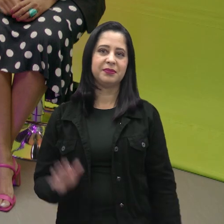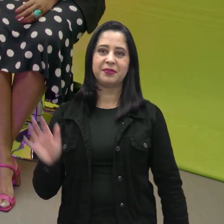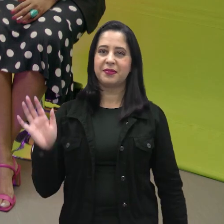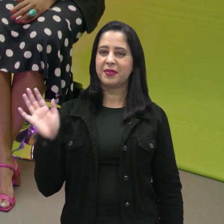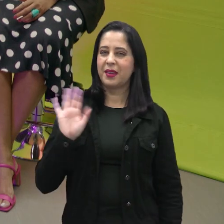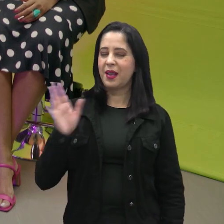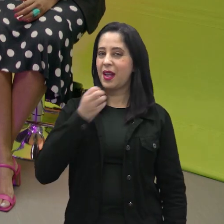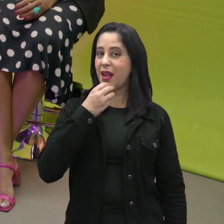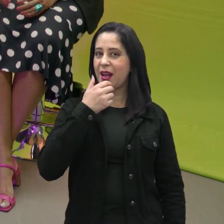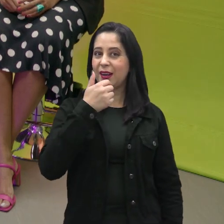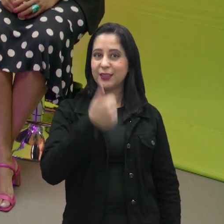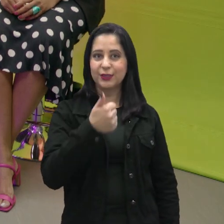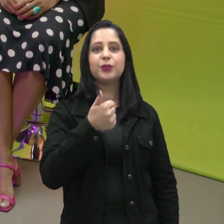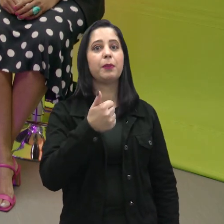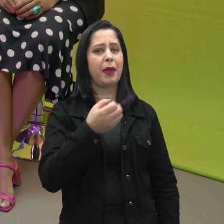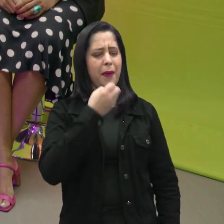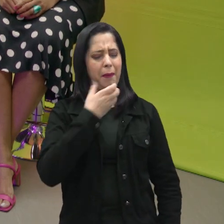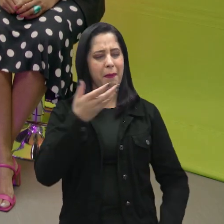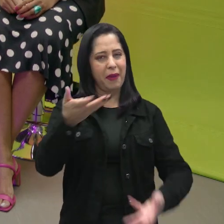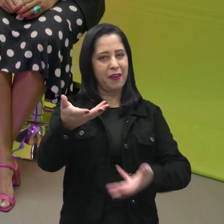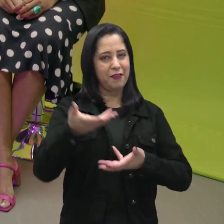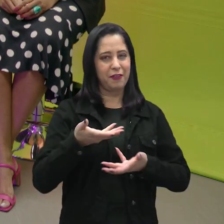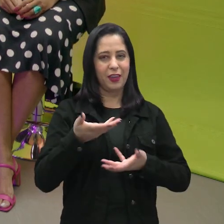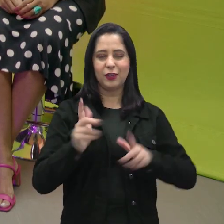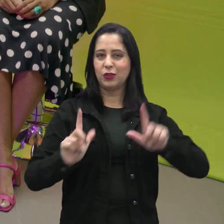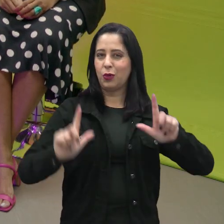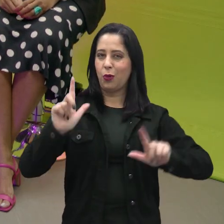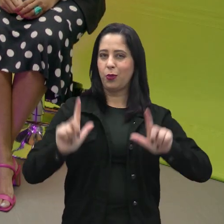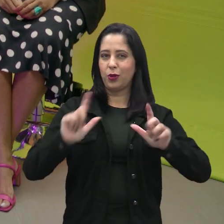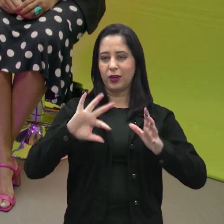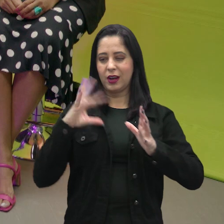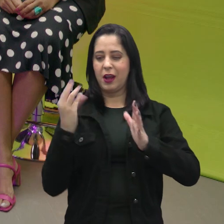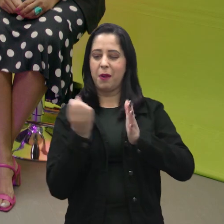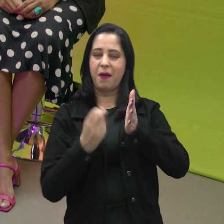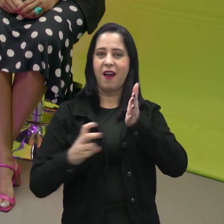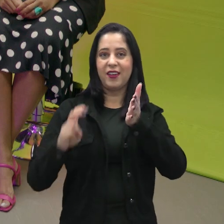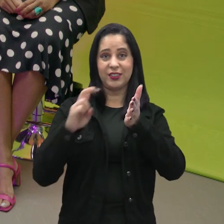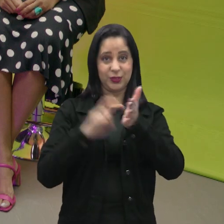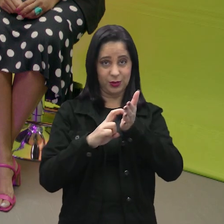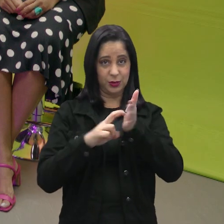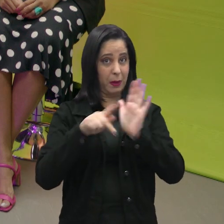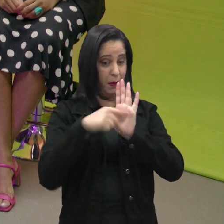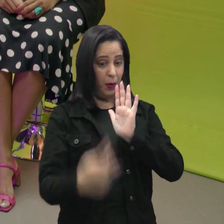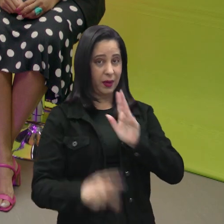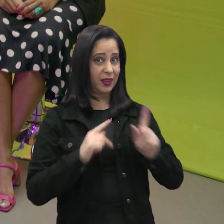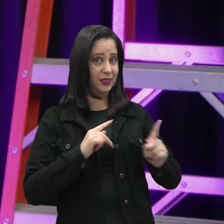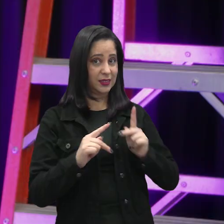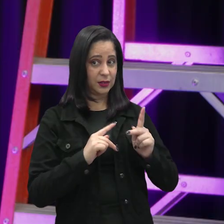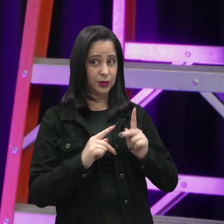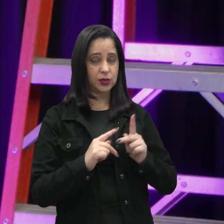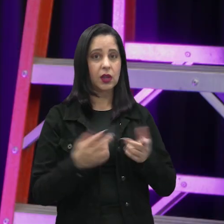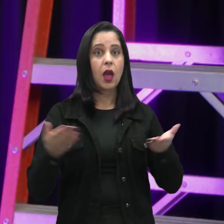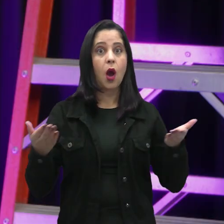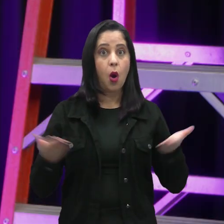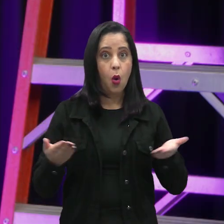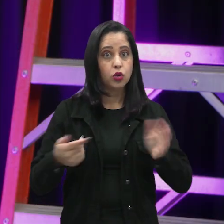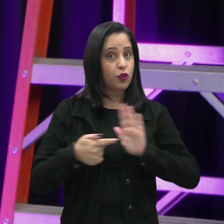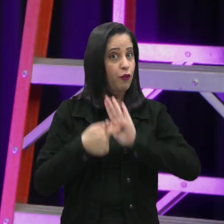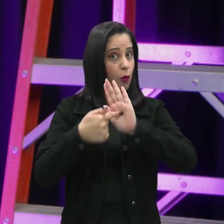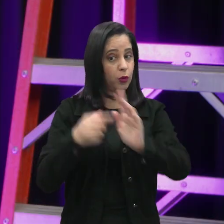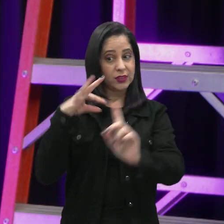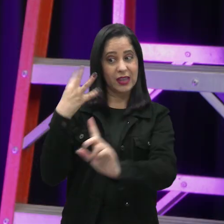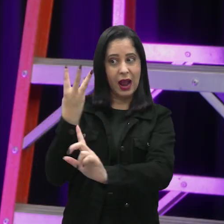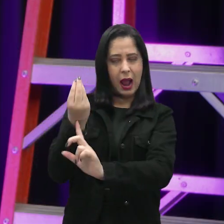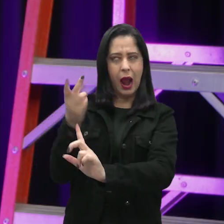Oi, gente, tudo bem por aí? Bem-vindos a mais um Conexão Cultura aqui na TV Câmara São José dos Campos. E hoje tem muita arte,